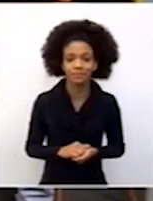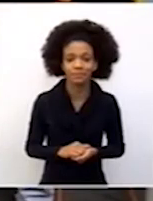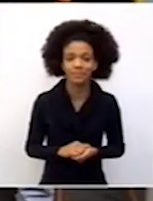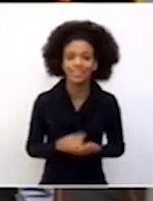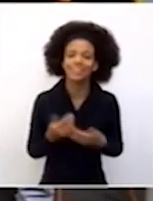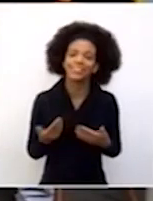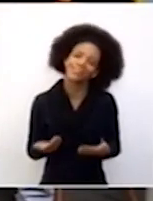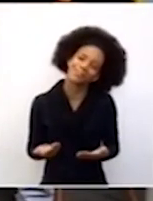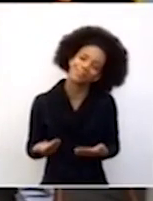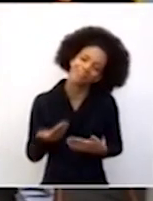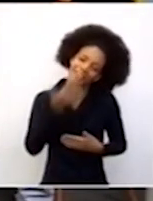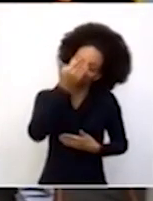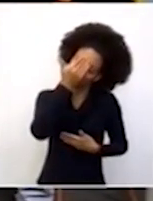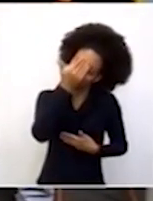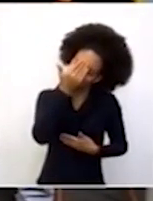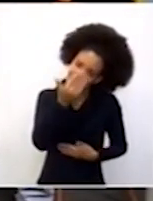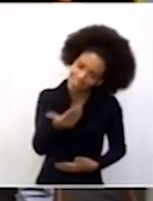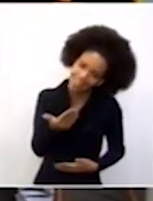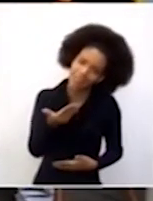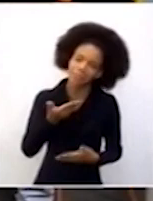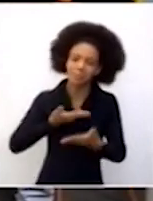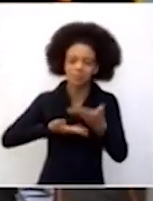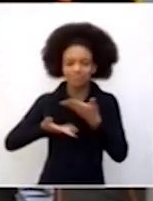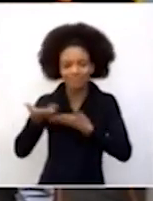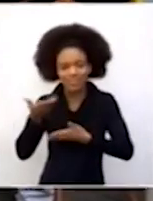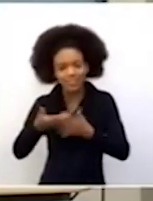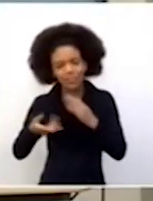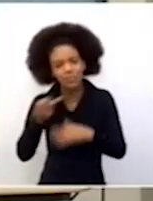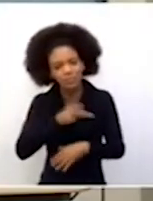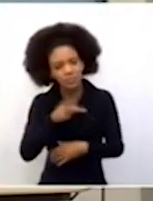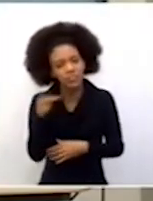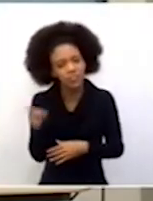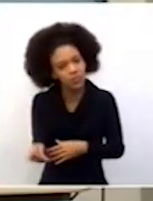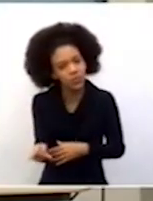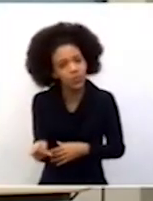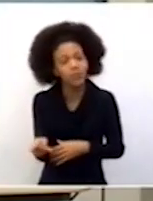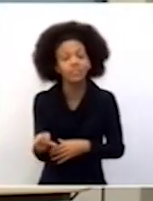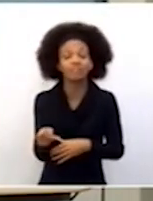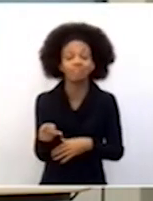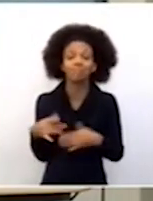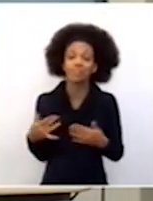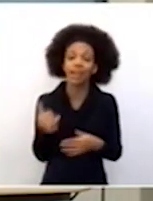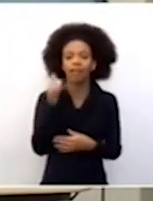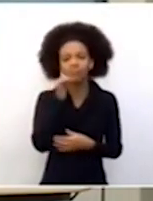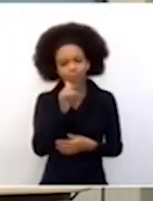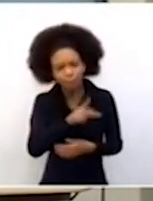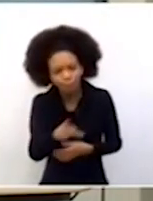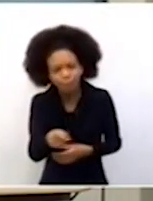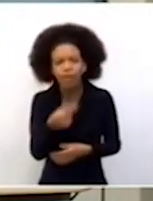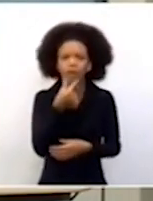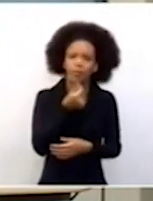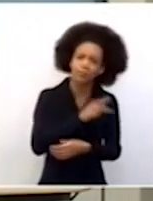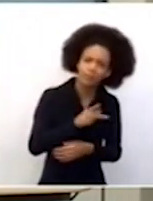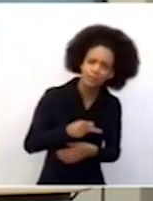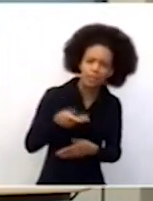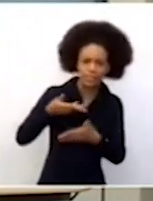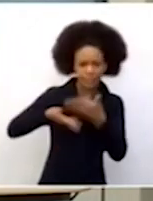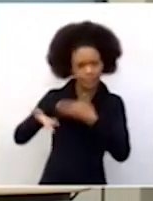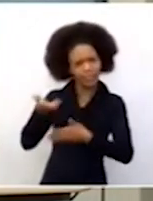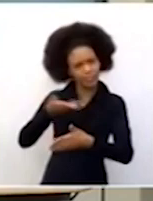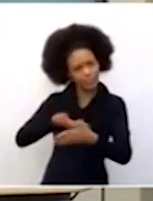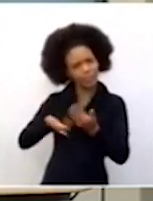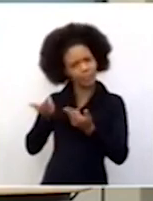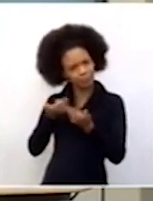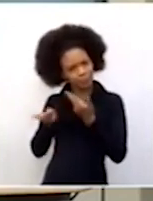Mais uma vez, nós agradecemos a participação dos professores e professoras, né? A interação no chat, né, Denise? Assim,